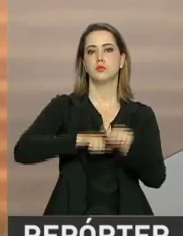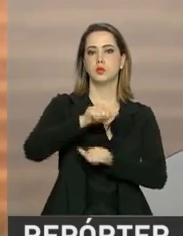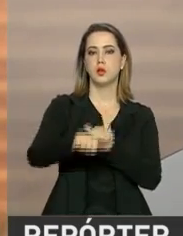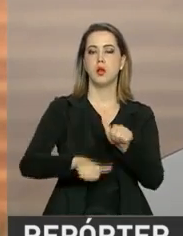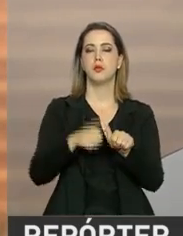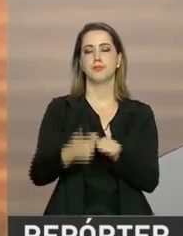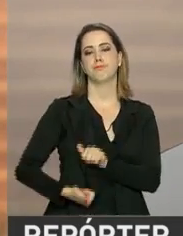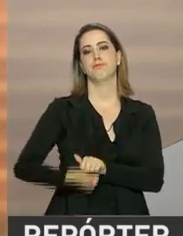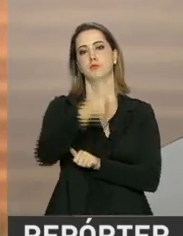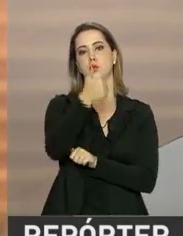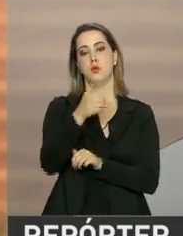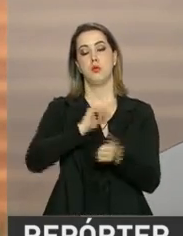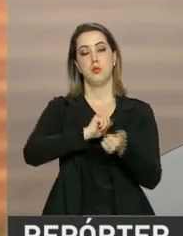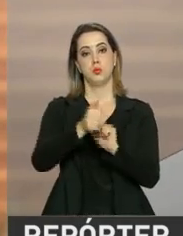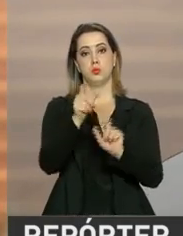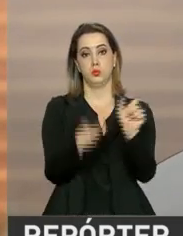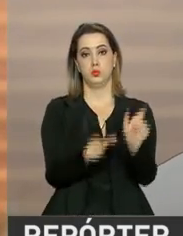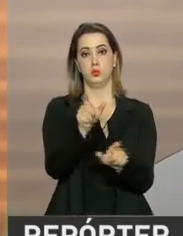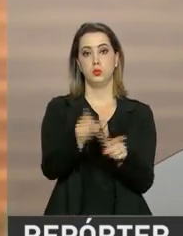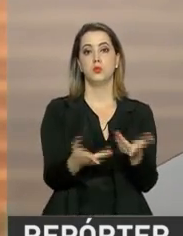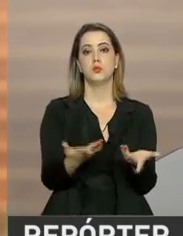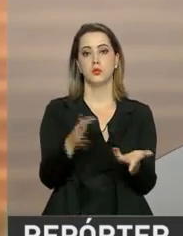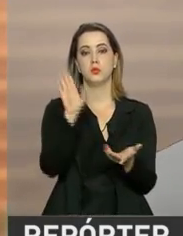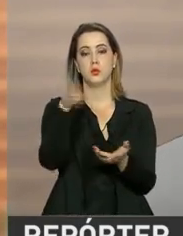e e vamos brigar por isso